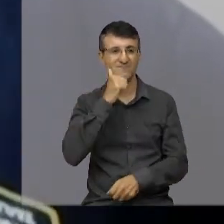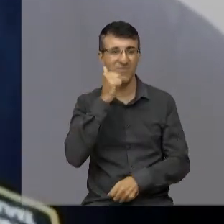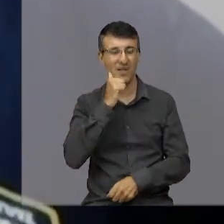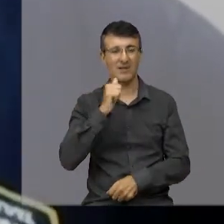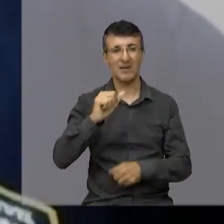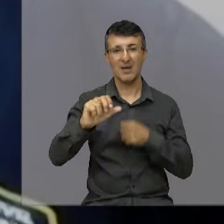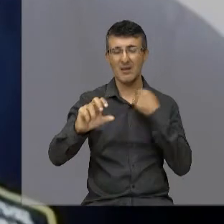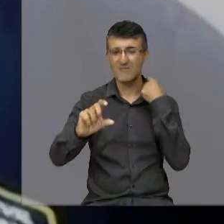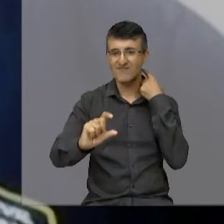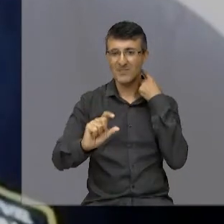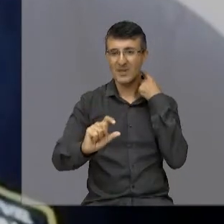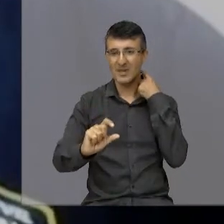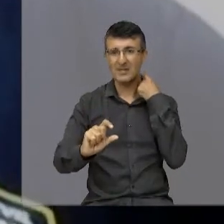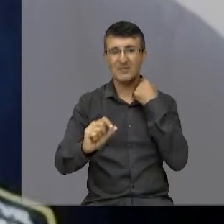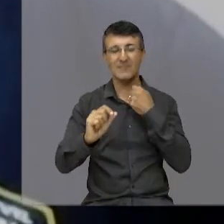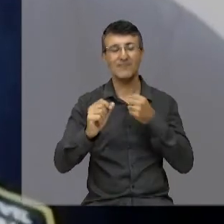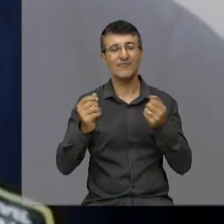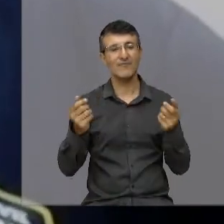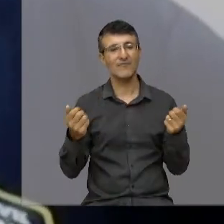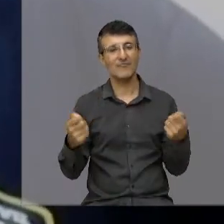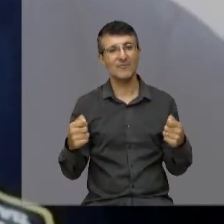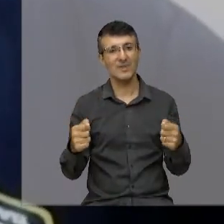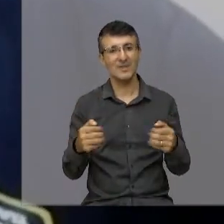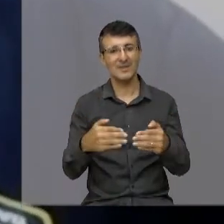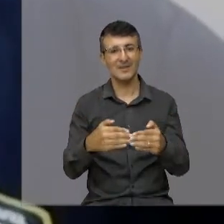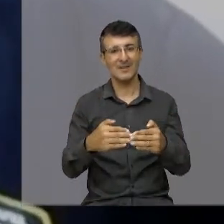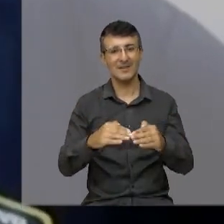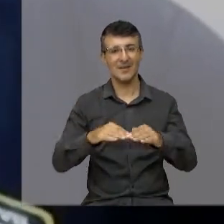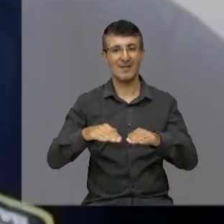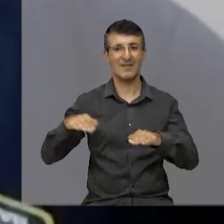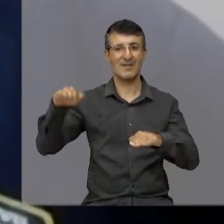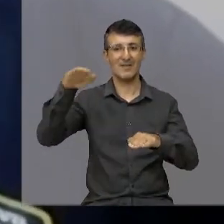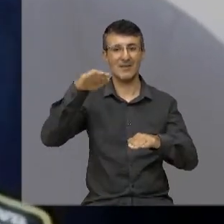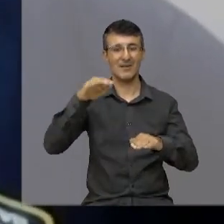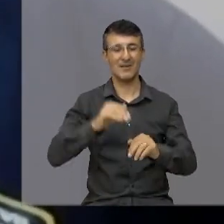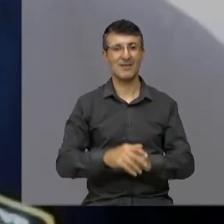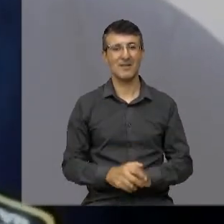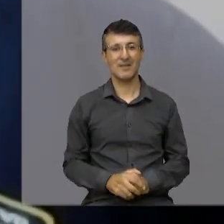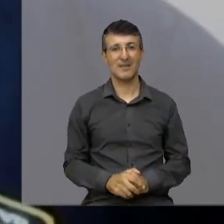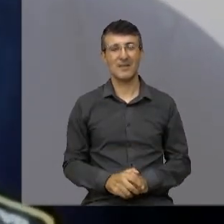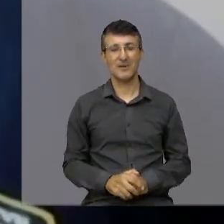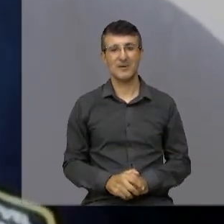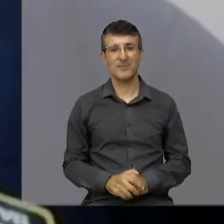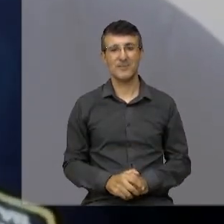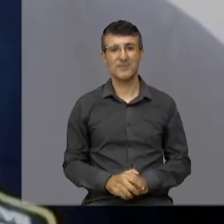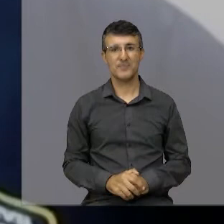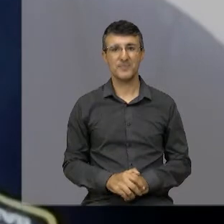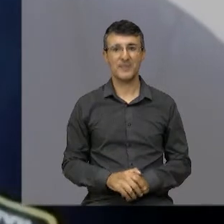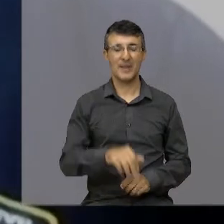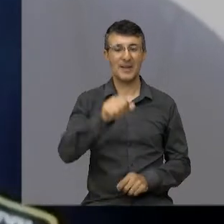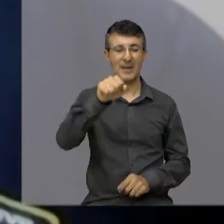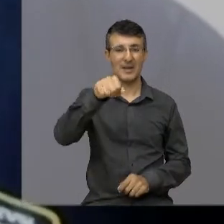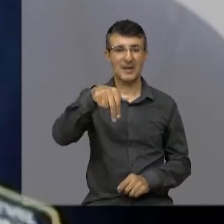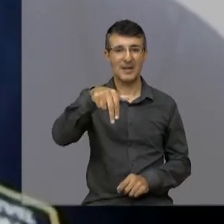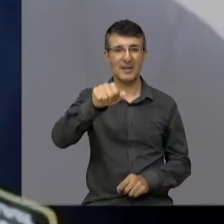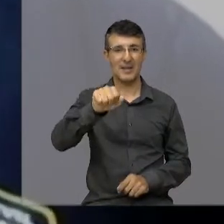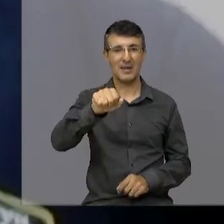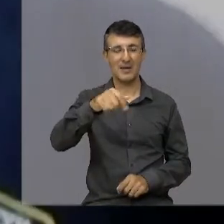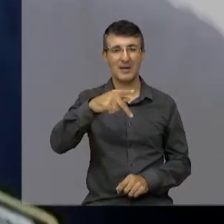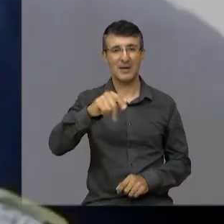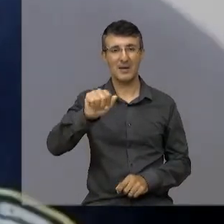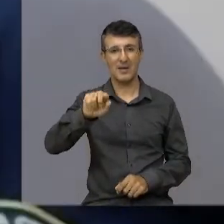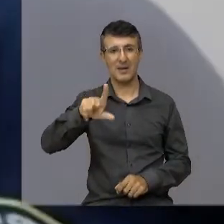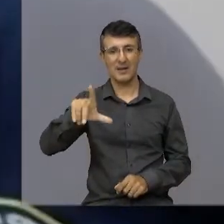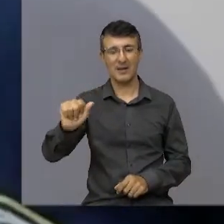A doutora Ana Paula, é isso? Boa noite também, e a todos que estão nos assistindo. Eu vou